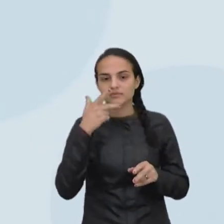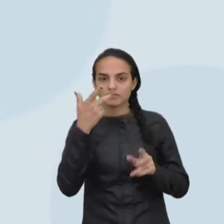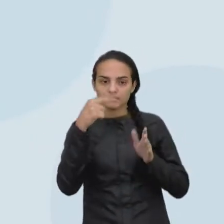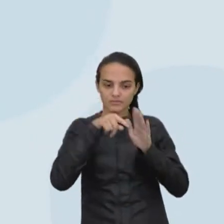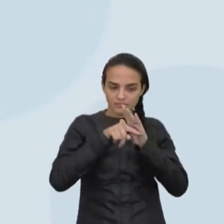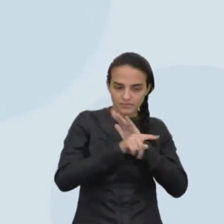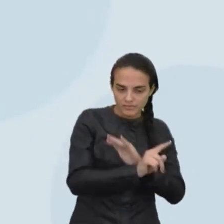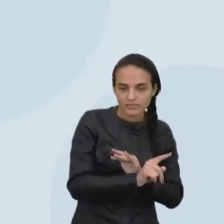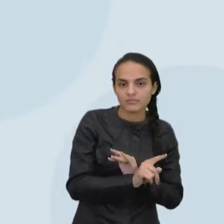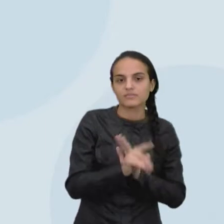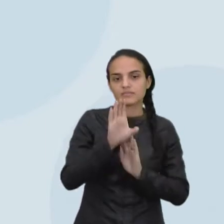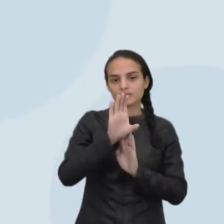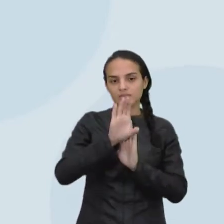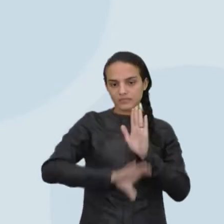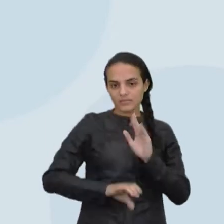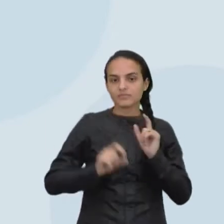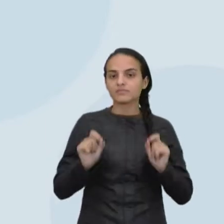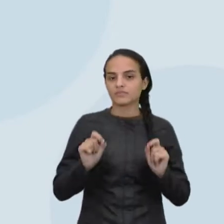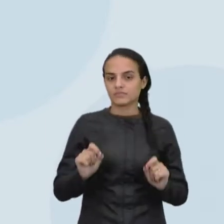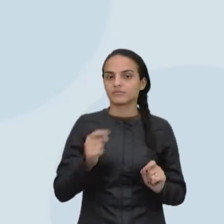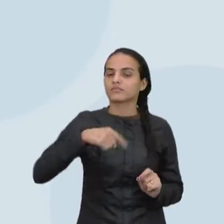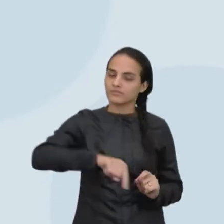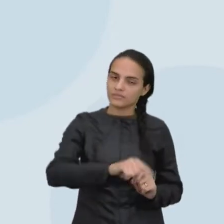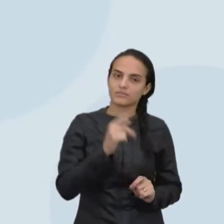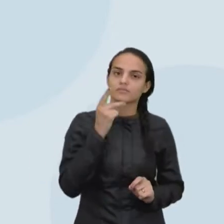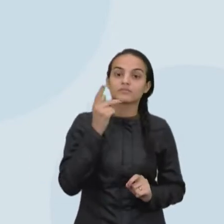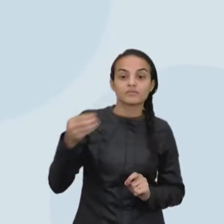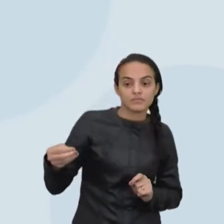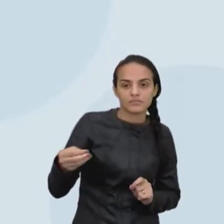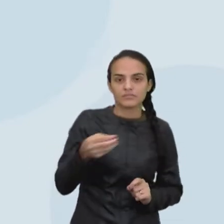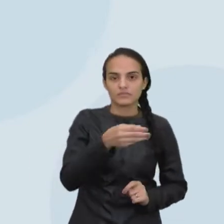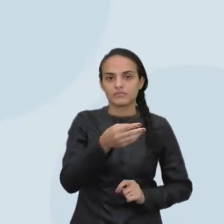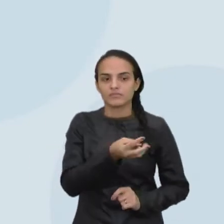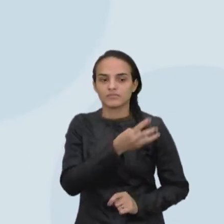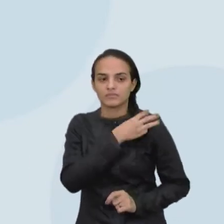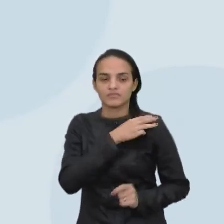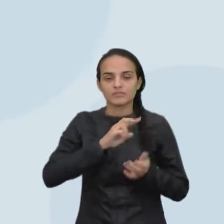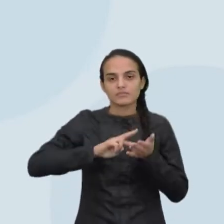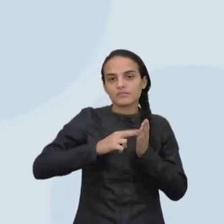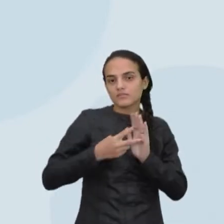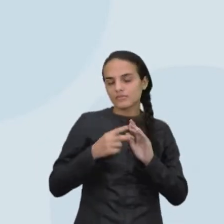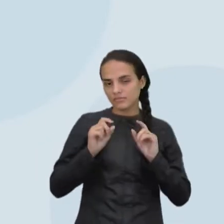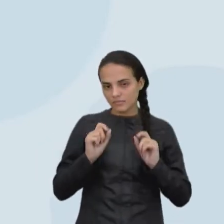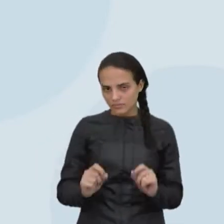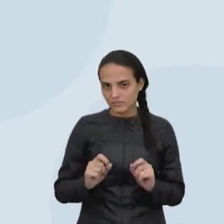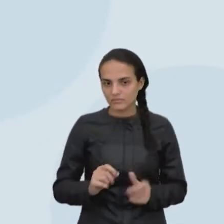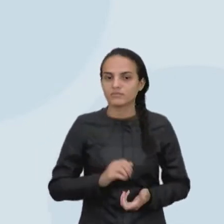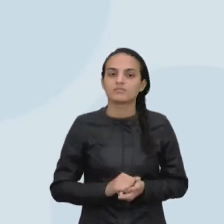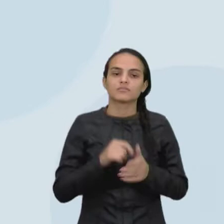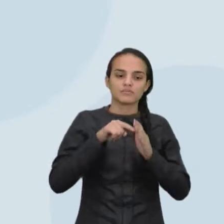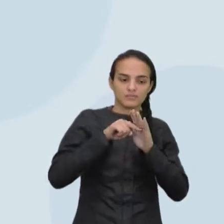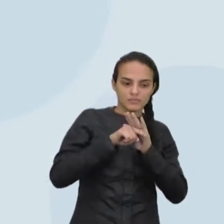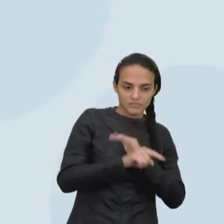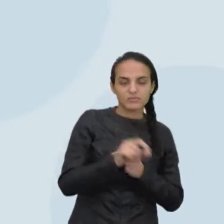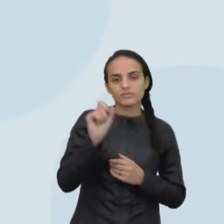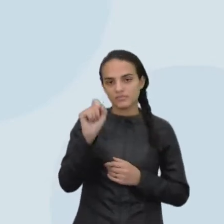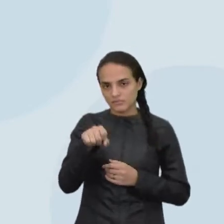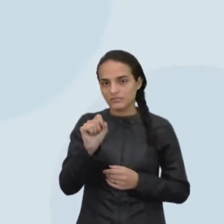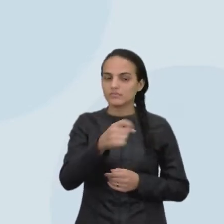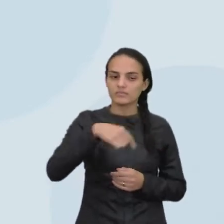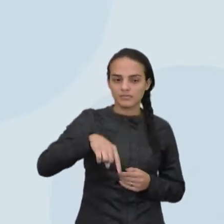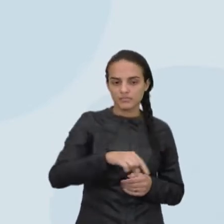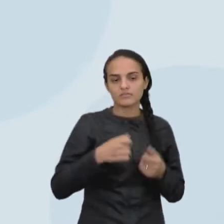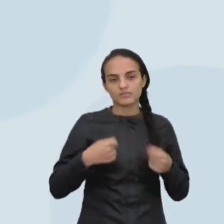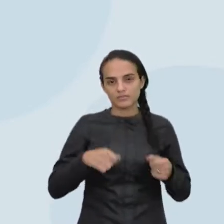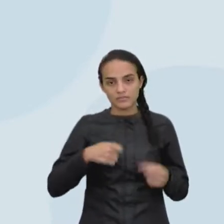aprofundamento curricular, estamos falando do novo ensino médio. O que significa o novo ensino médio? Esses aprofundamentos. A gente tem que lembrar